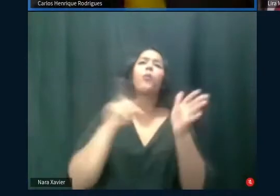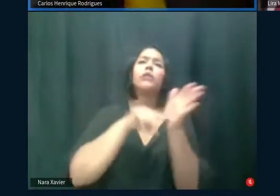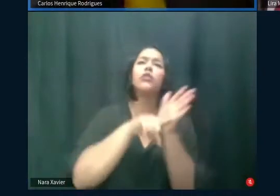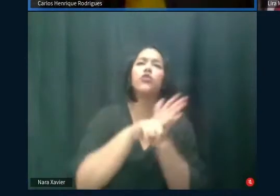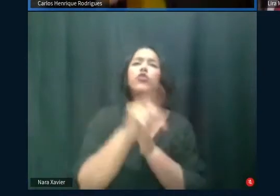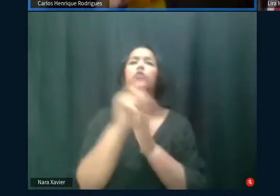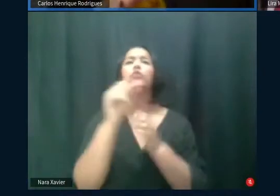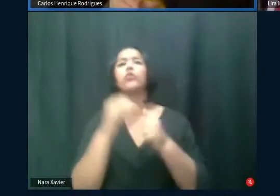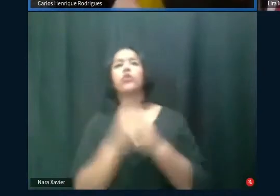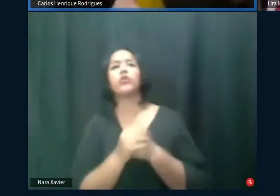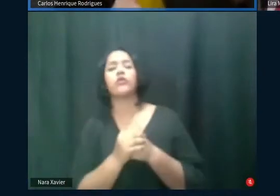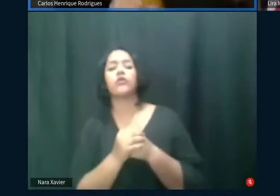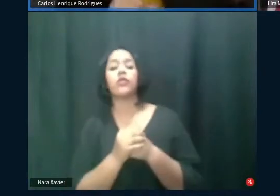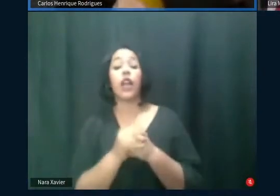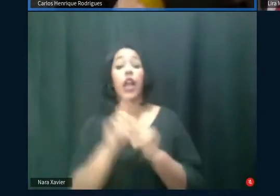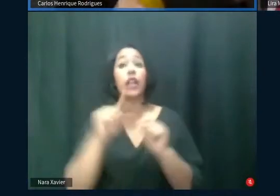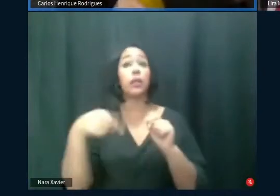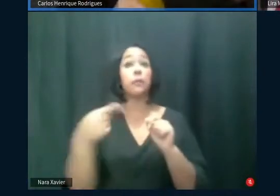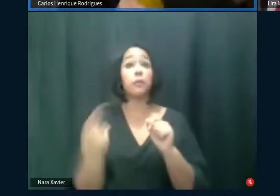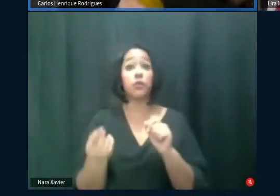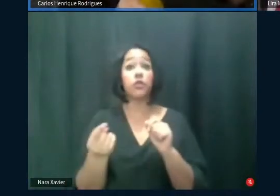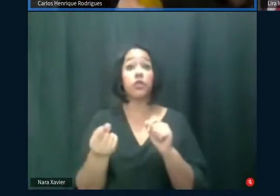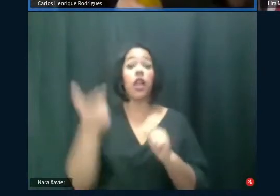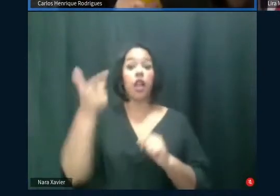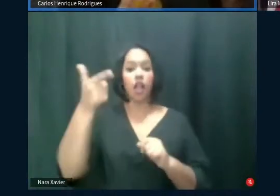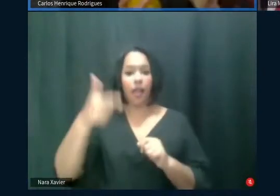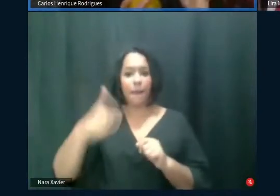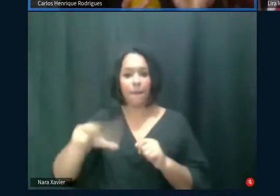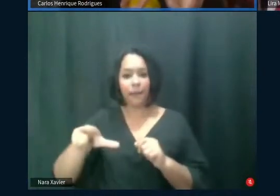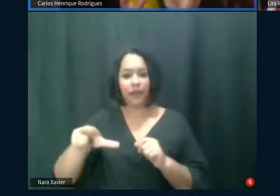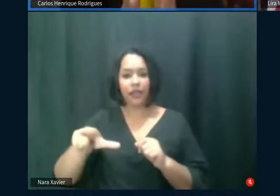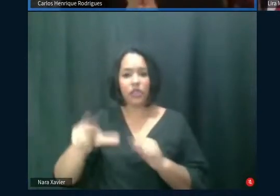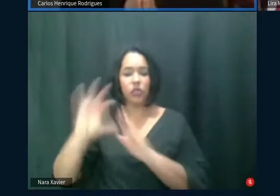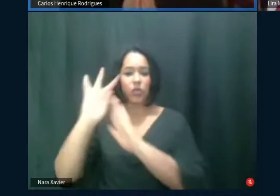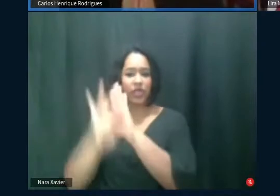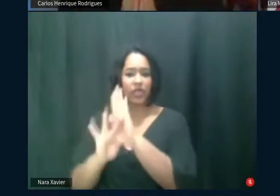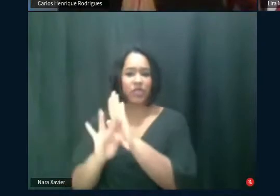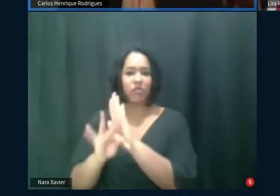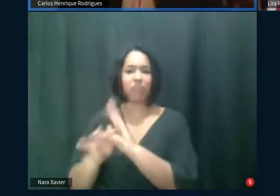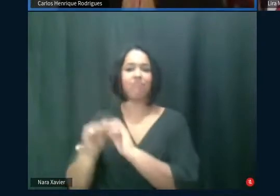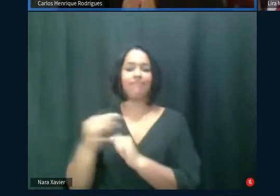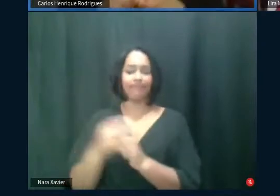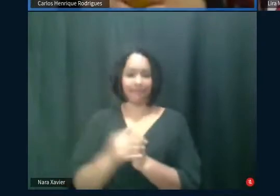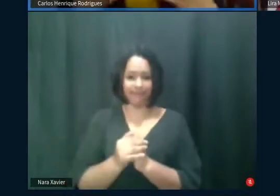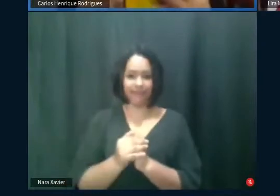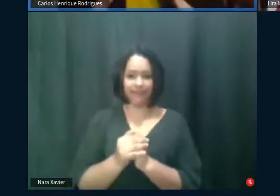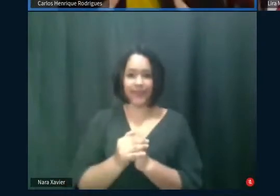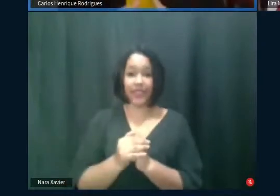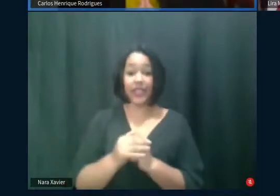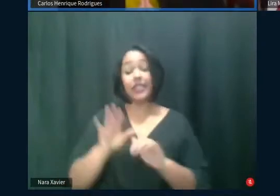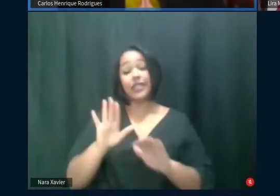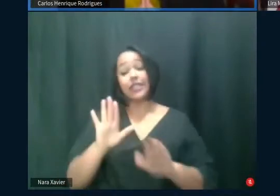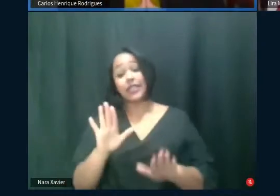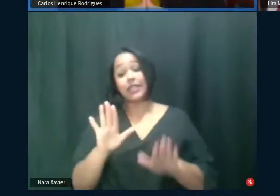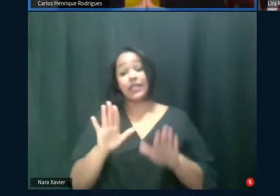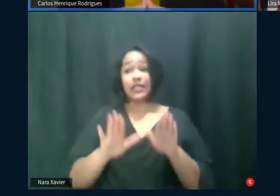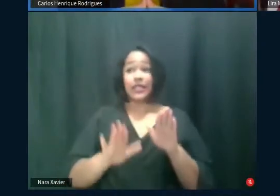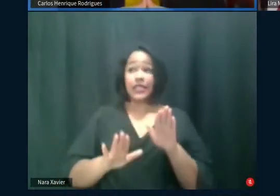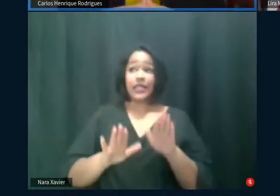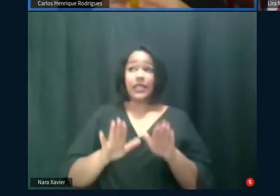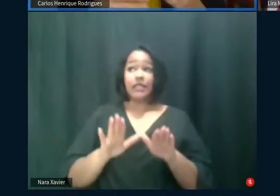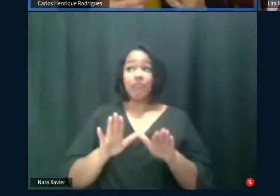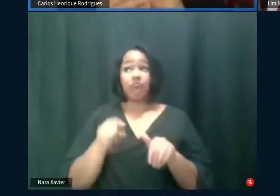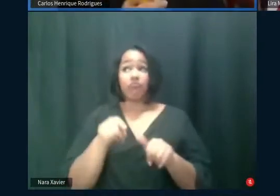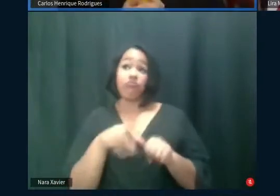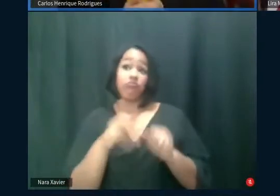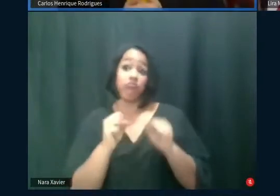objetivos, e depois eles são repetidos da mesma maneira mais à frente no texto, né? Talvez